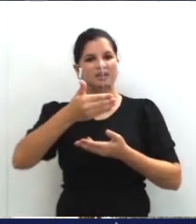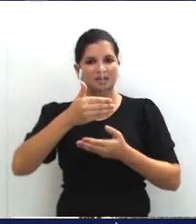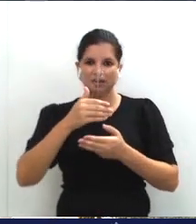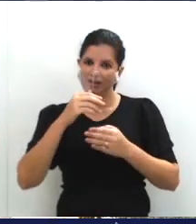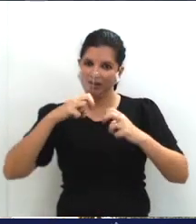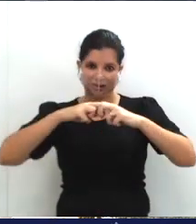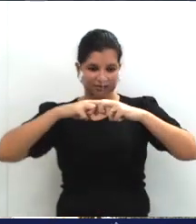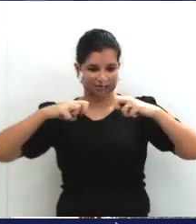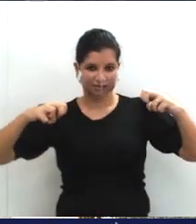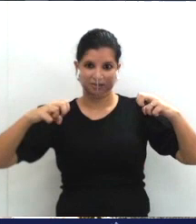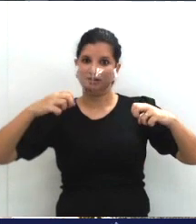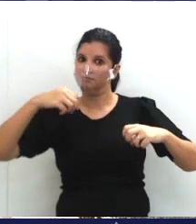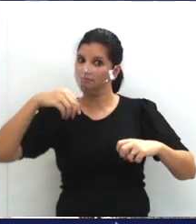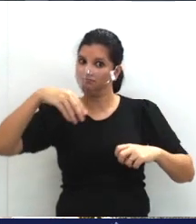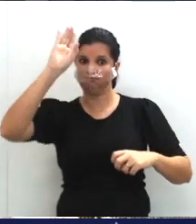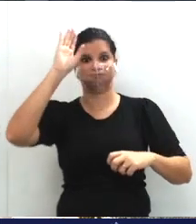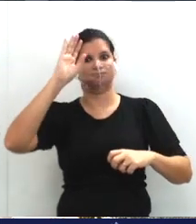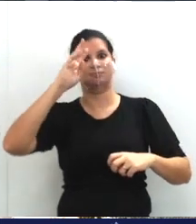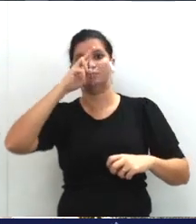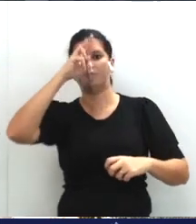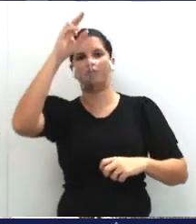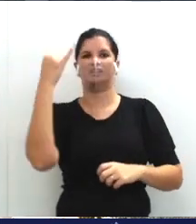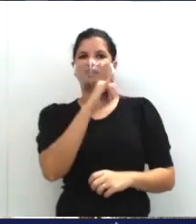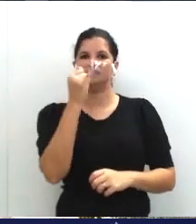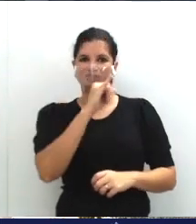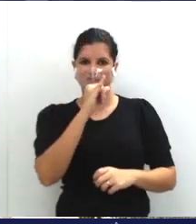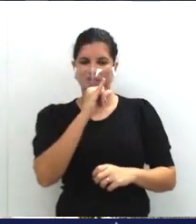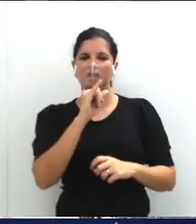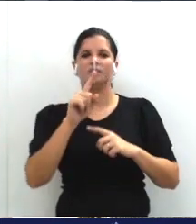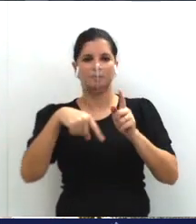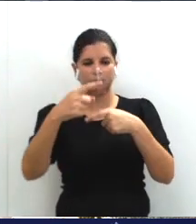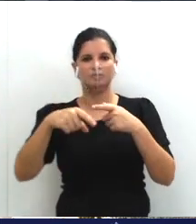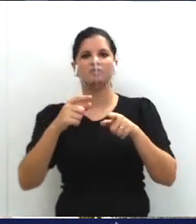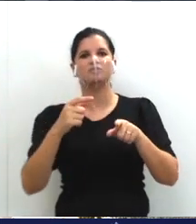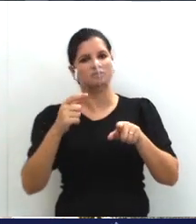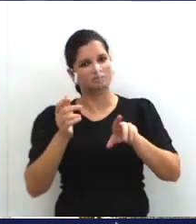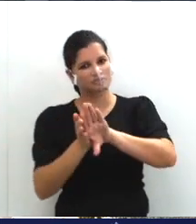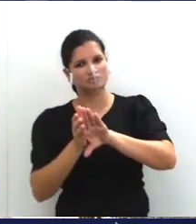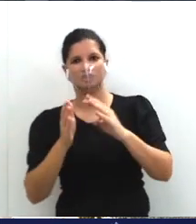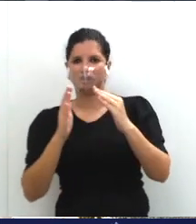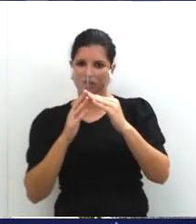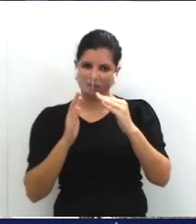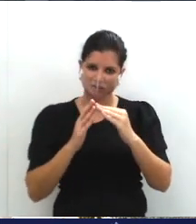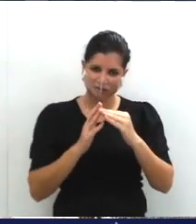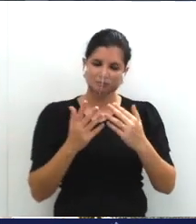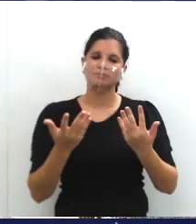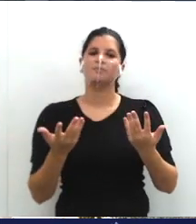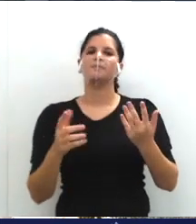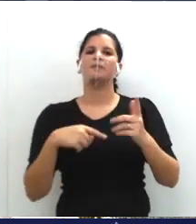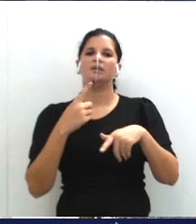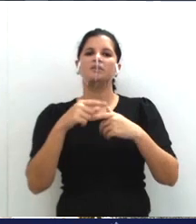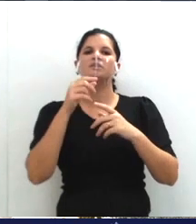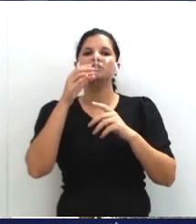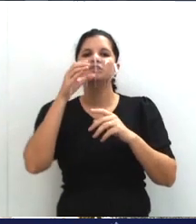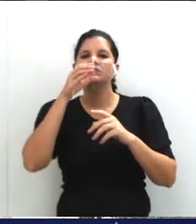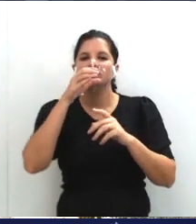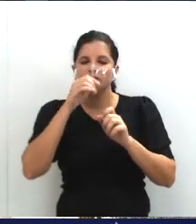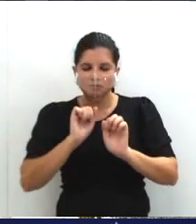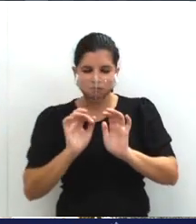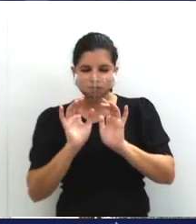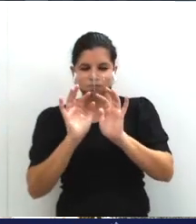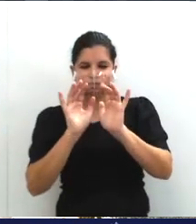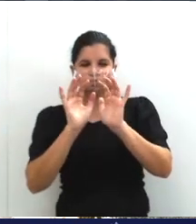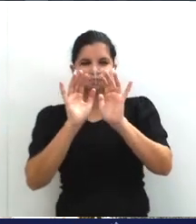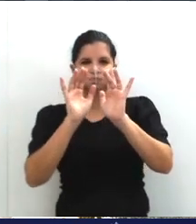linhas de alta tensão, né, e aos centros de consumo. O vapor ele é resfriado em